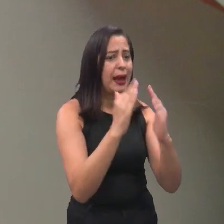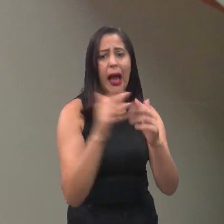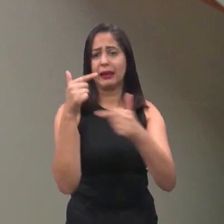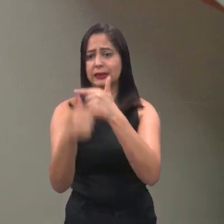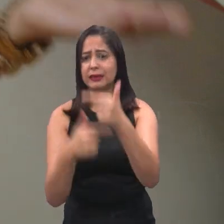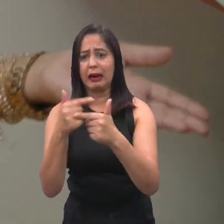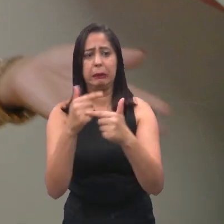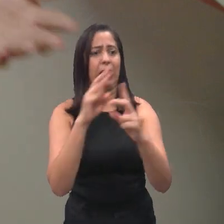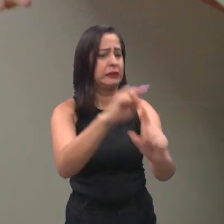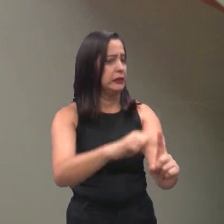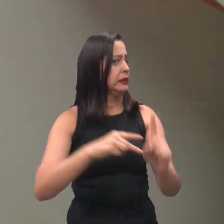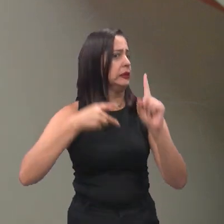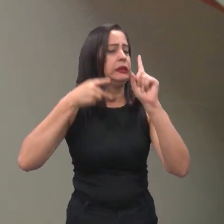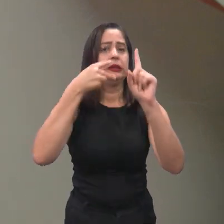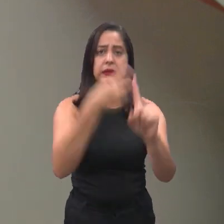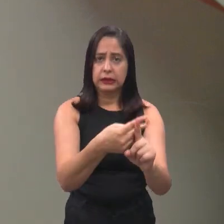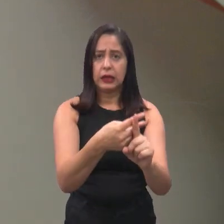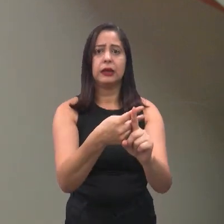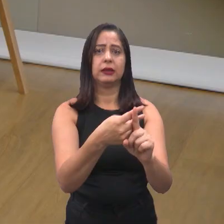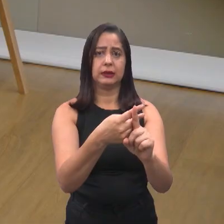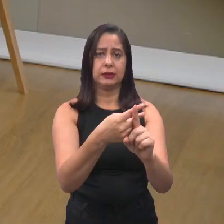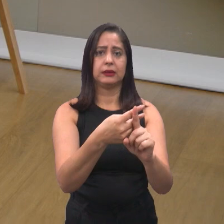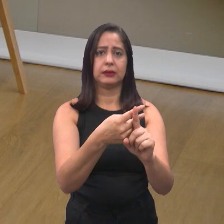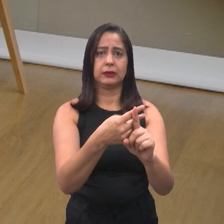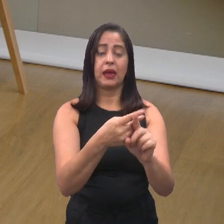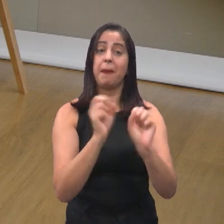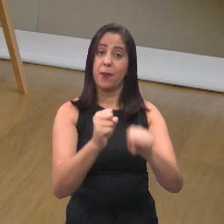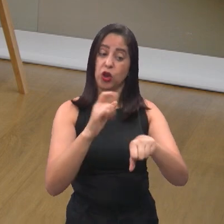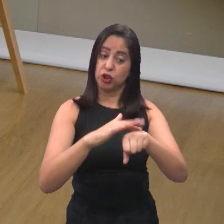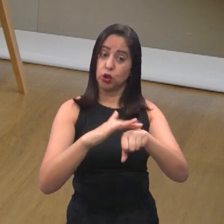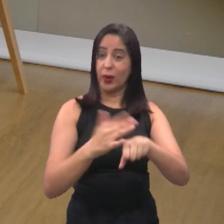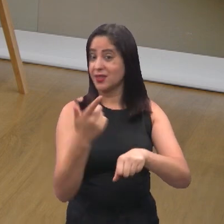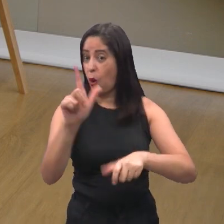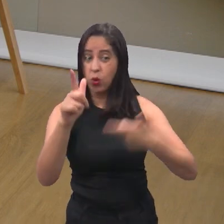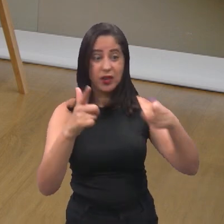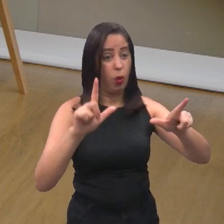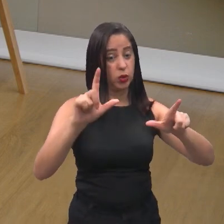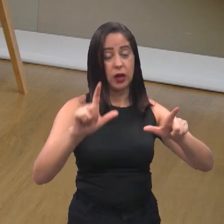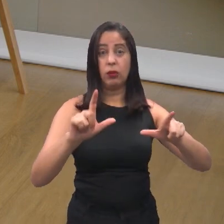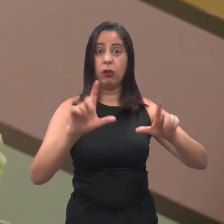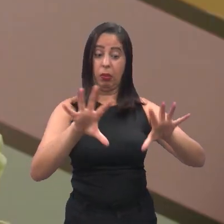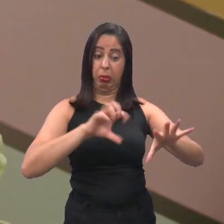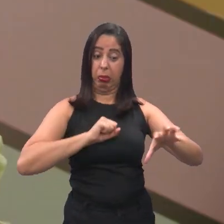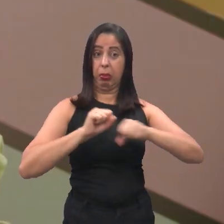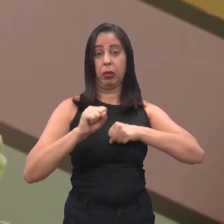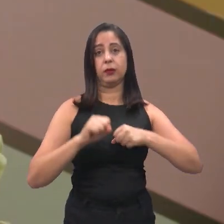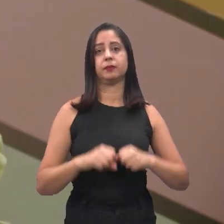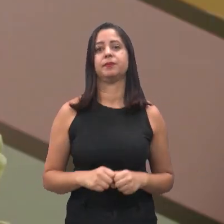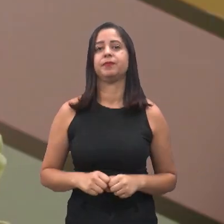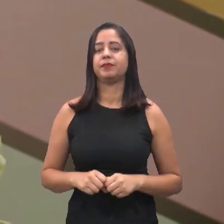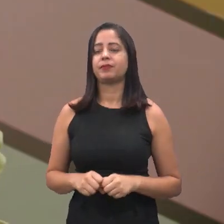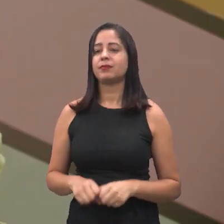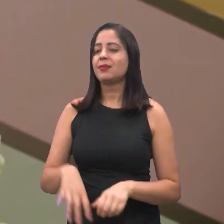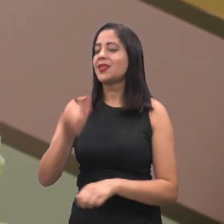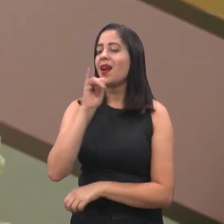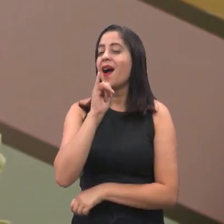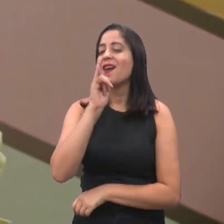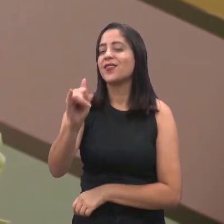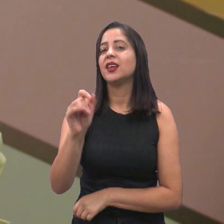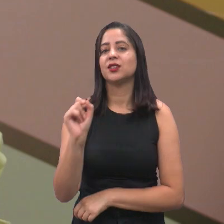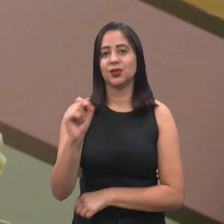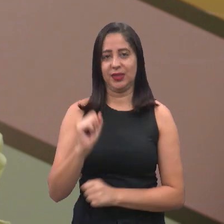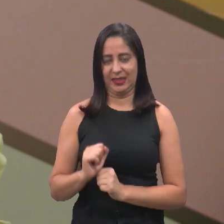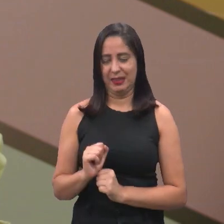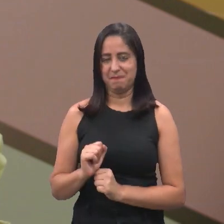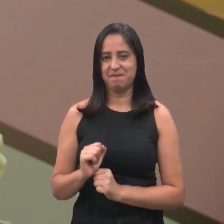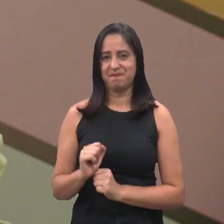esgotamento físico que pode, eu imagino, combinar em outras doenças mentais também. Eu gosto de dizer para as mulheres que eu atendo